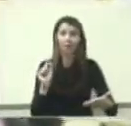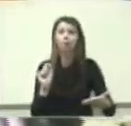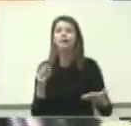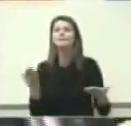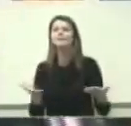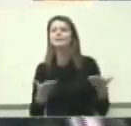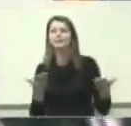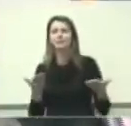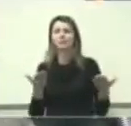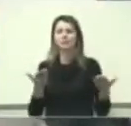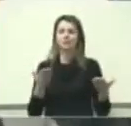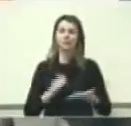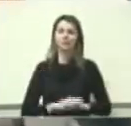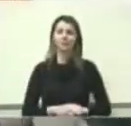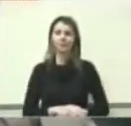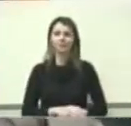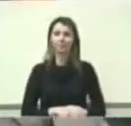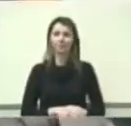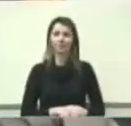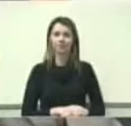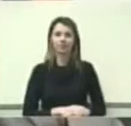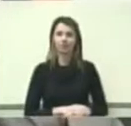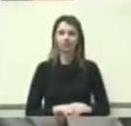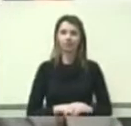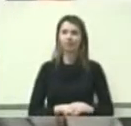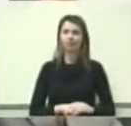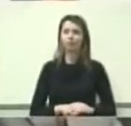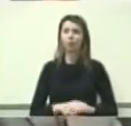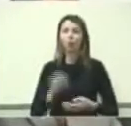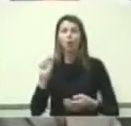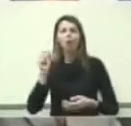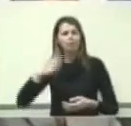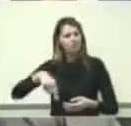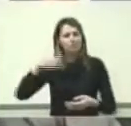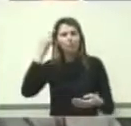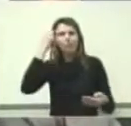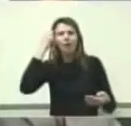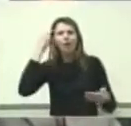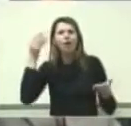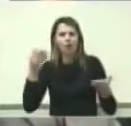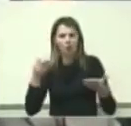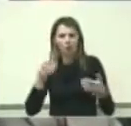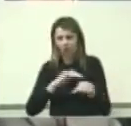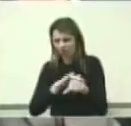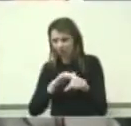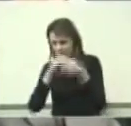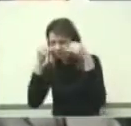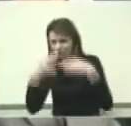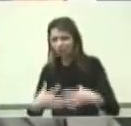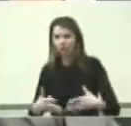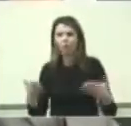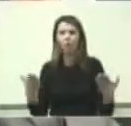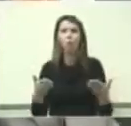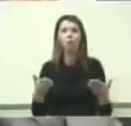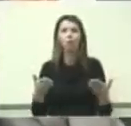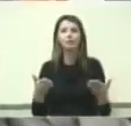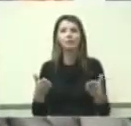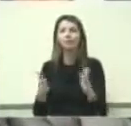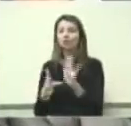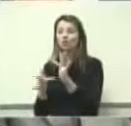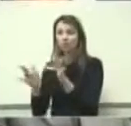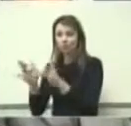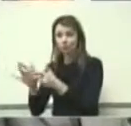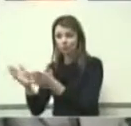que nós estamos lendo estudando falando nessa noite Jesus não